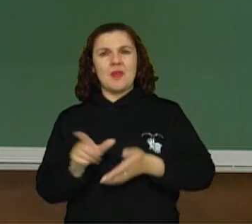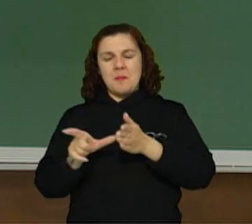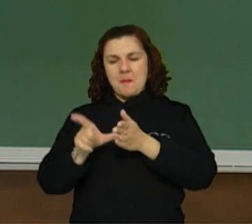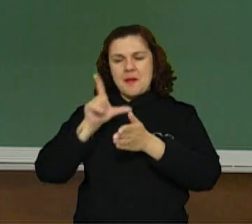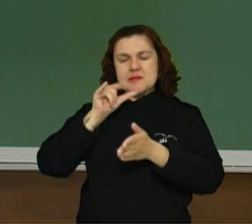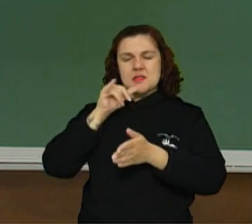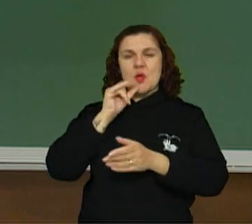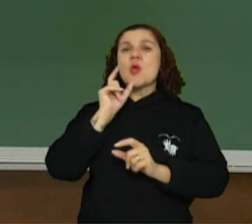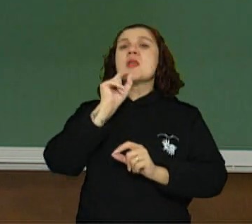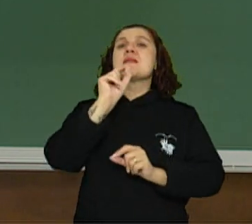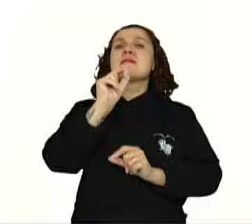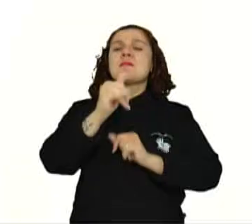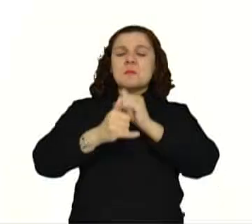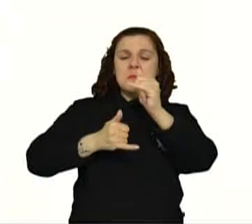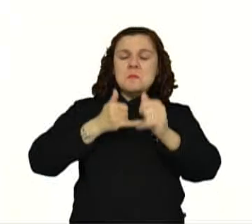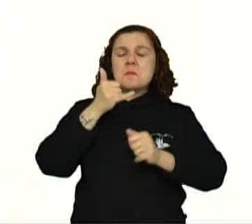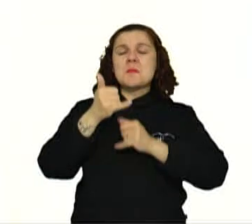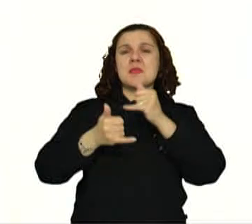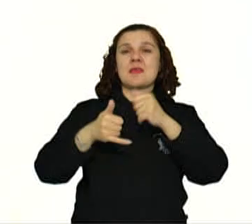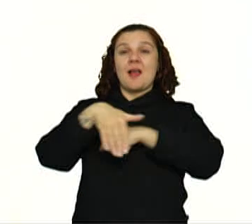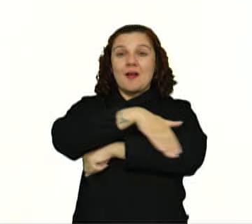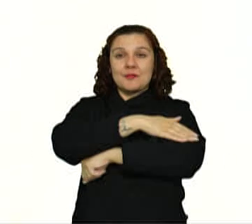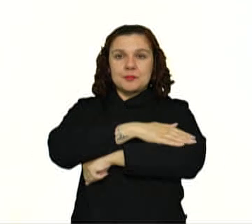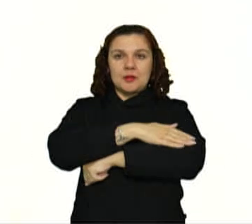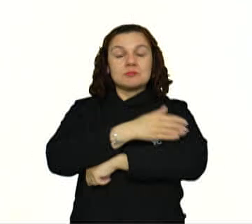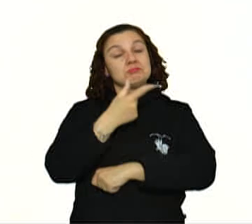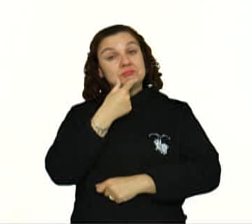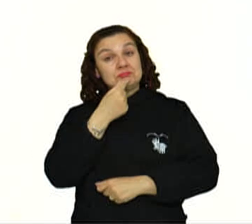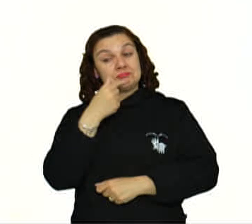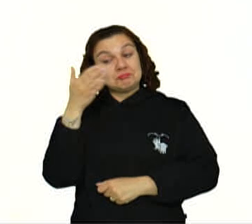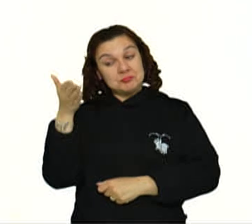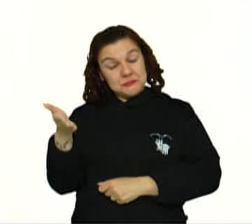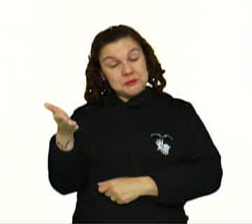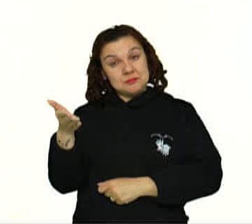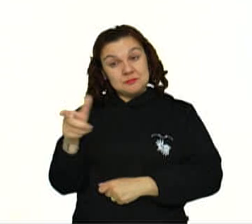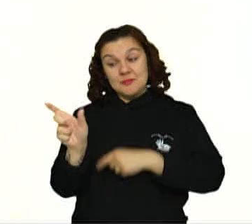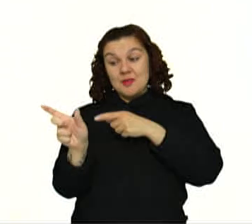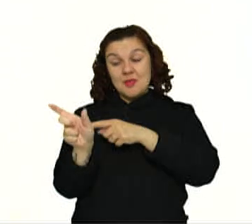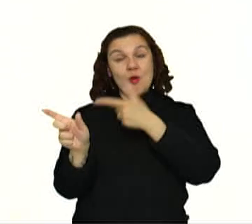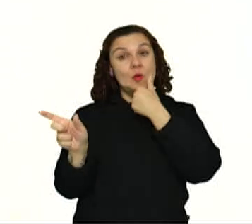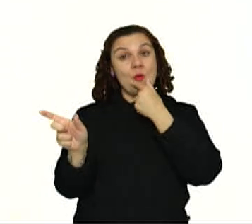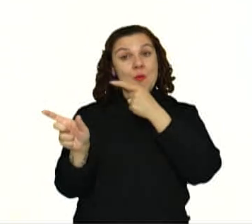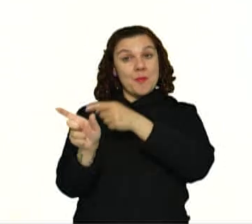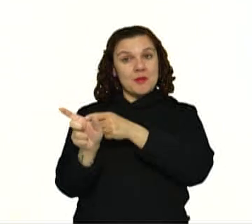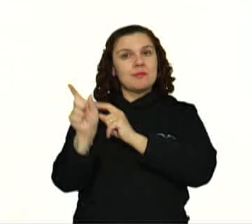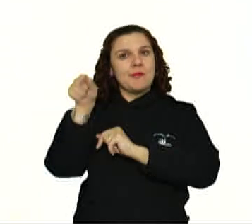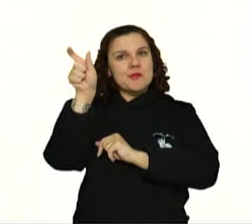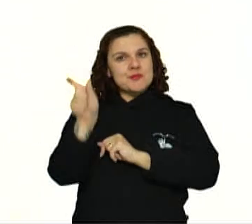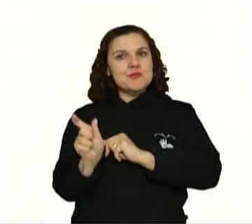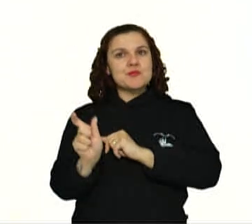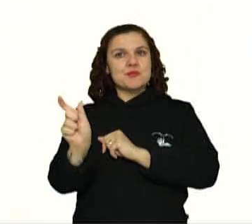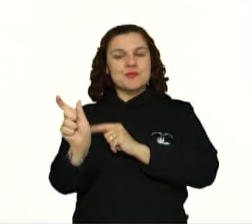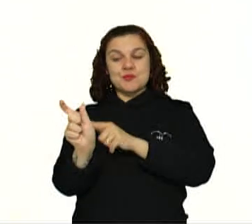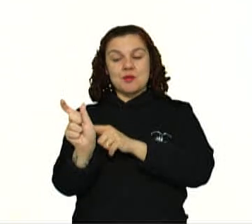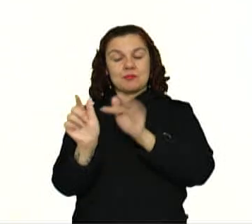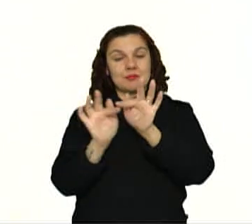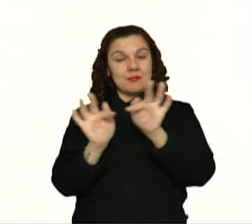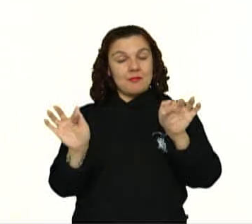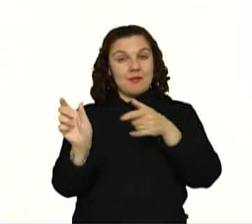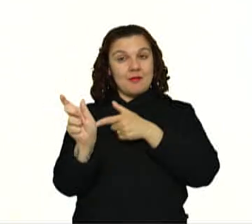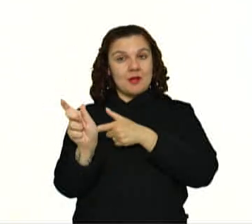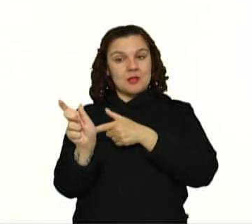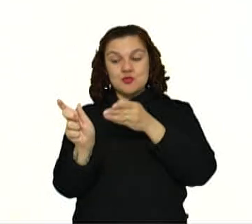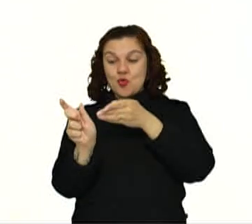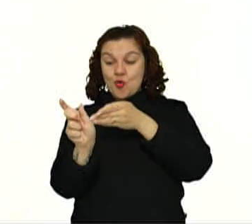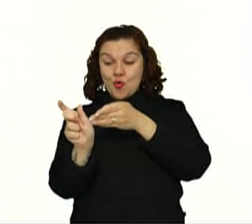Quem brincava no parque? O menino. Portanto, o menino é o sujeito dessa oração.